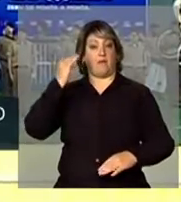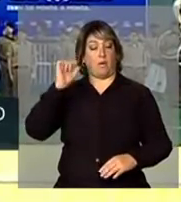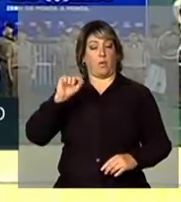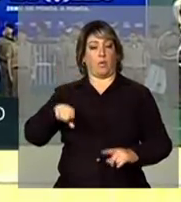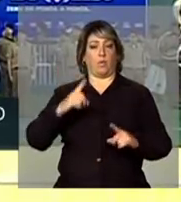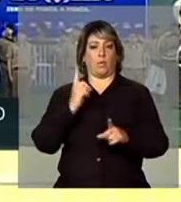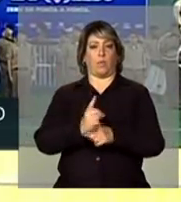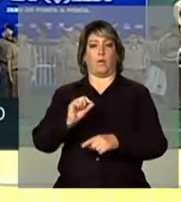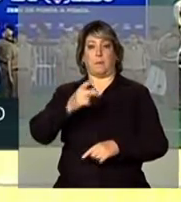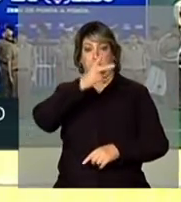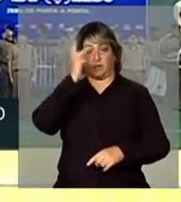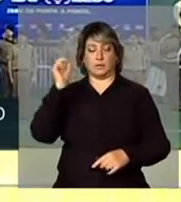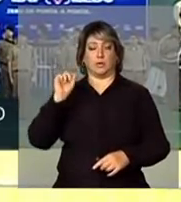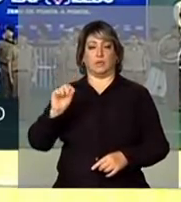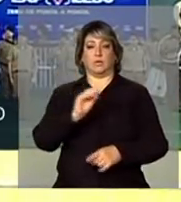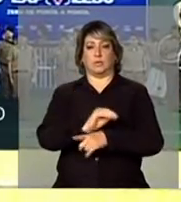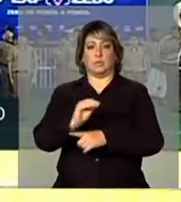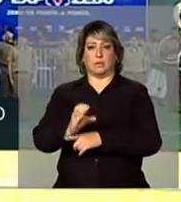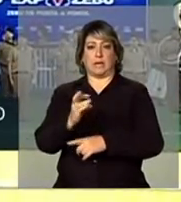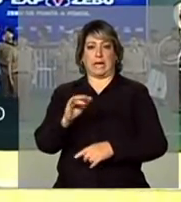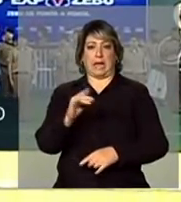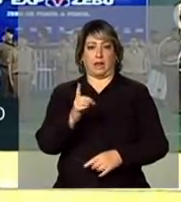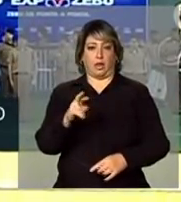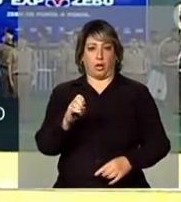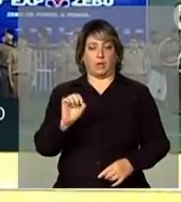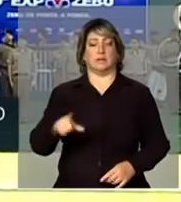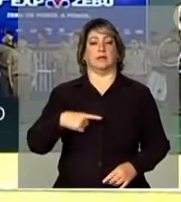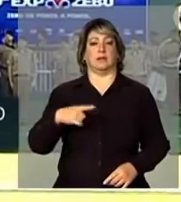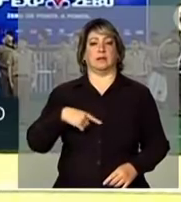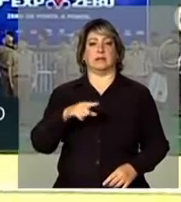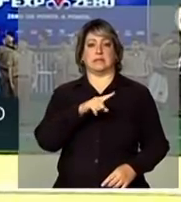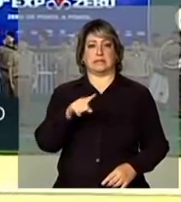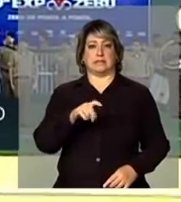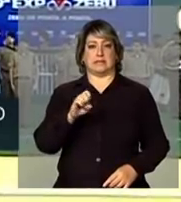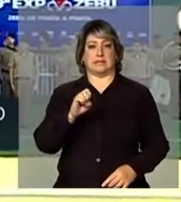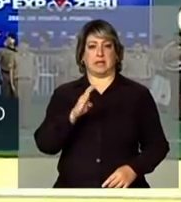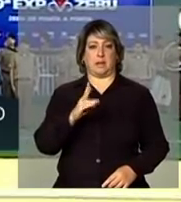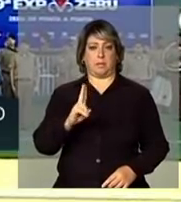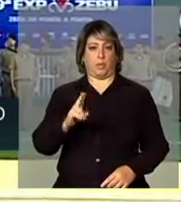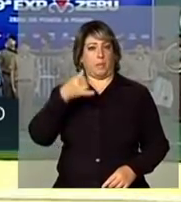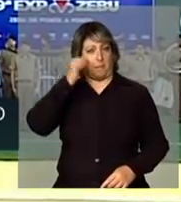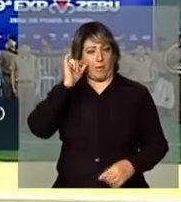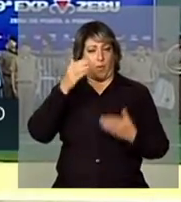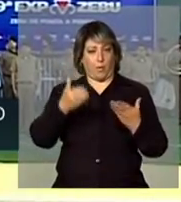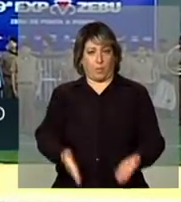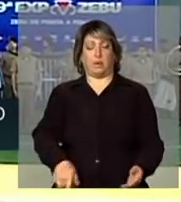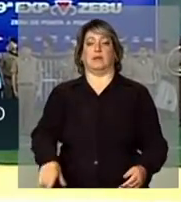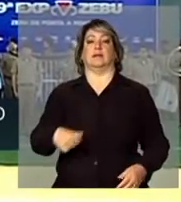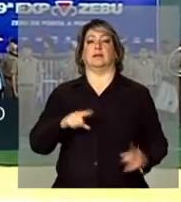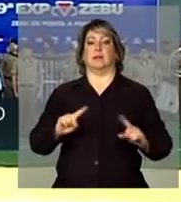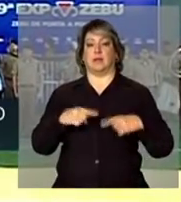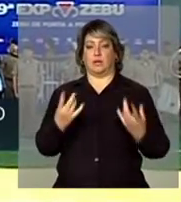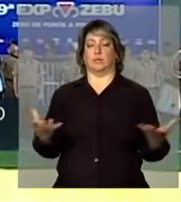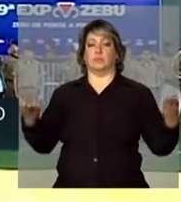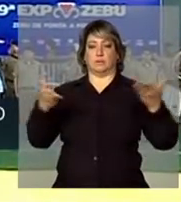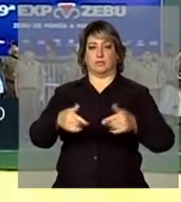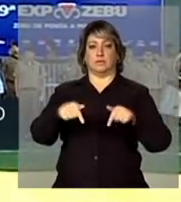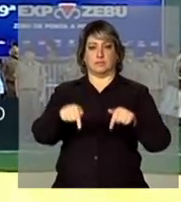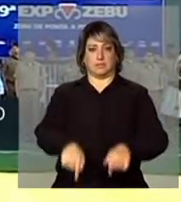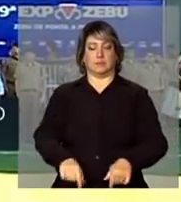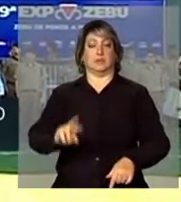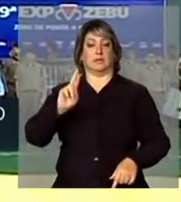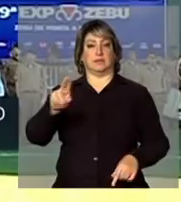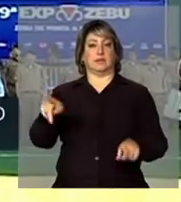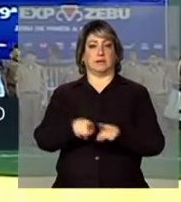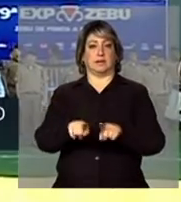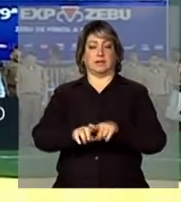feira a principal vitrine da genética do mundo. Estão reunidos aqui criadores e representantes de empresas